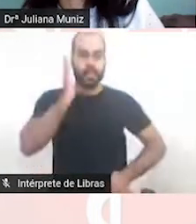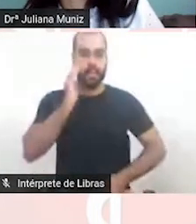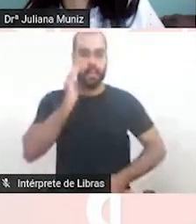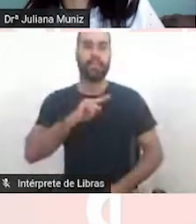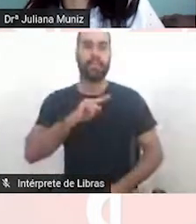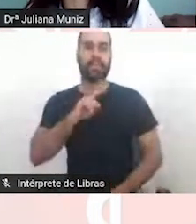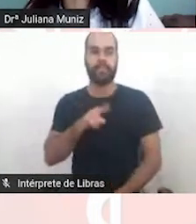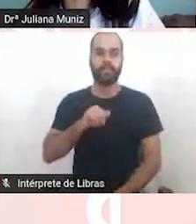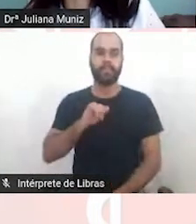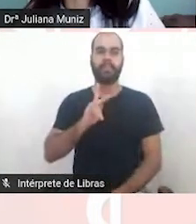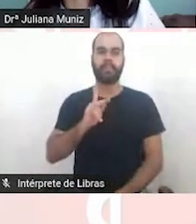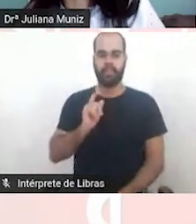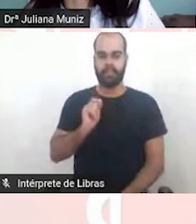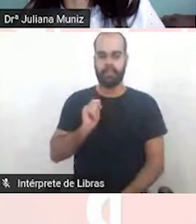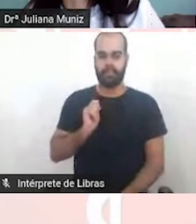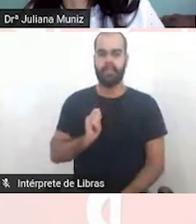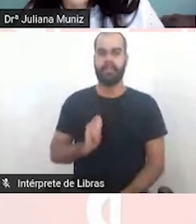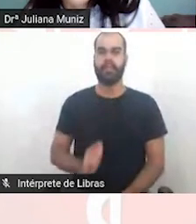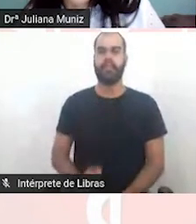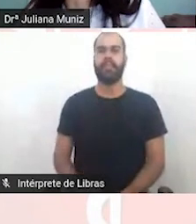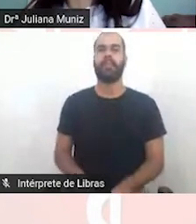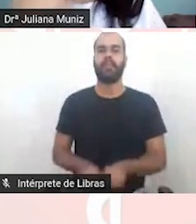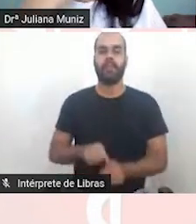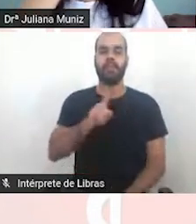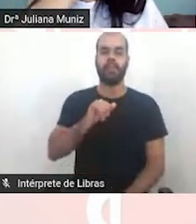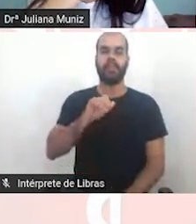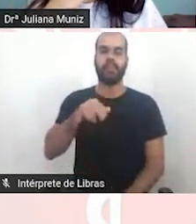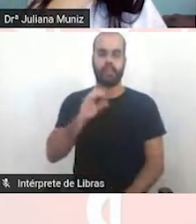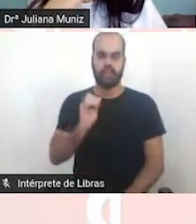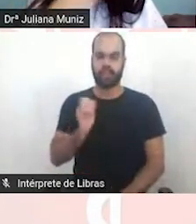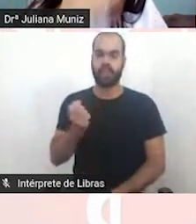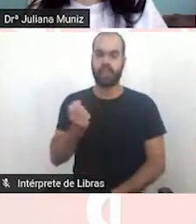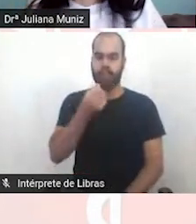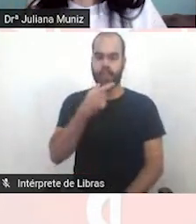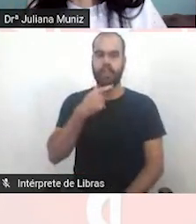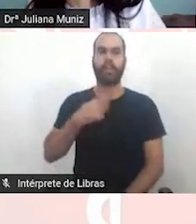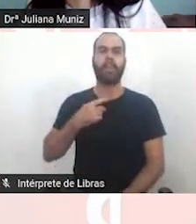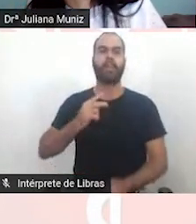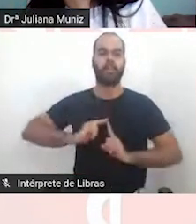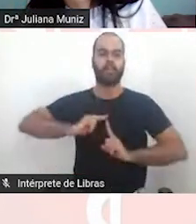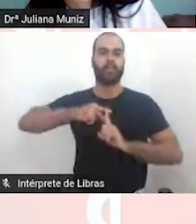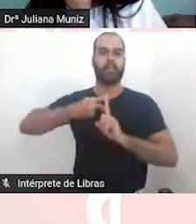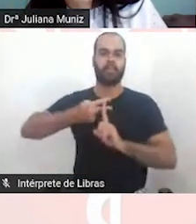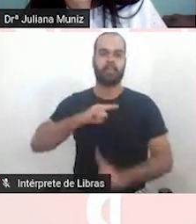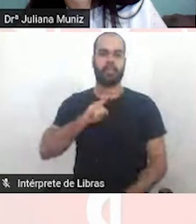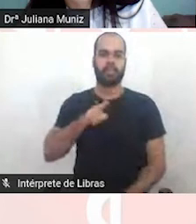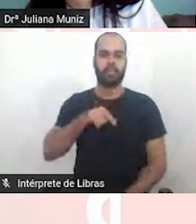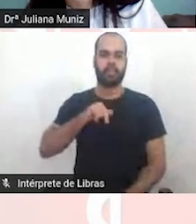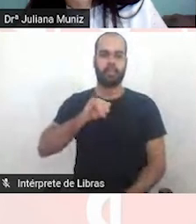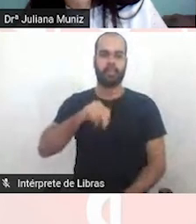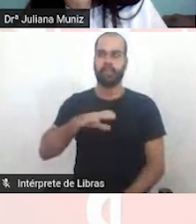Saúde recomenda repor zinco. Algumas pessoas repõem zinco, mas nada também com um nível de evidência